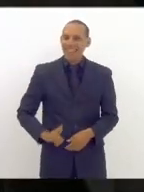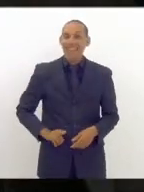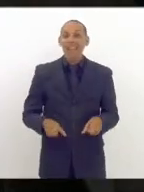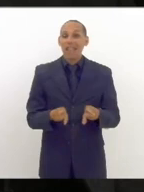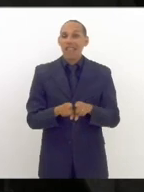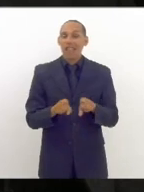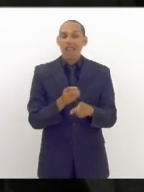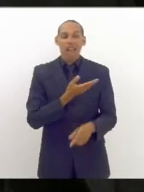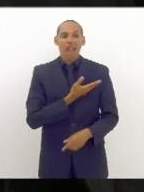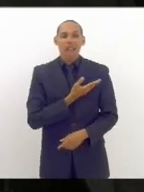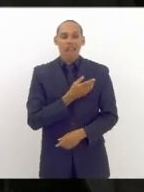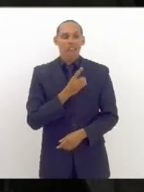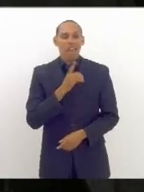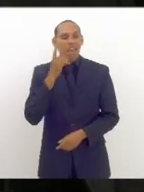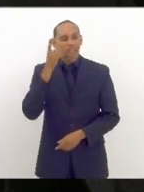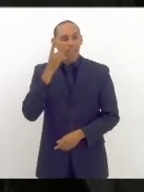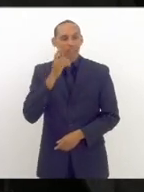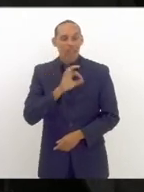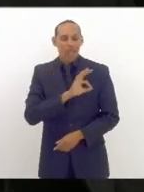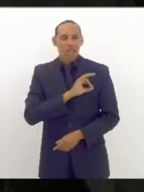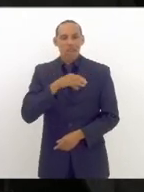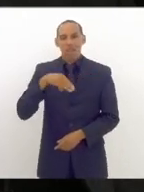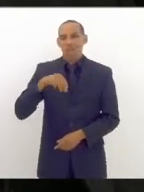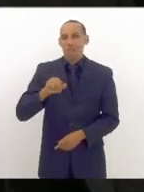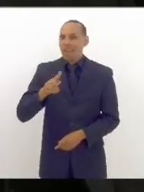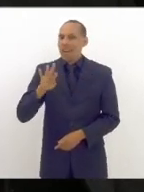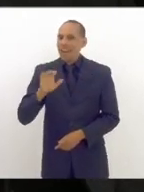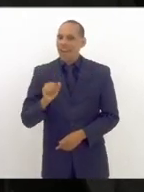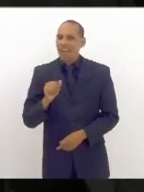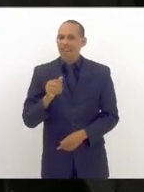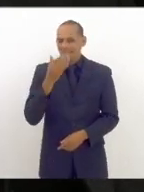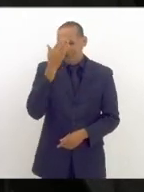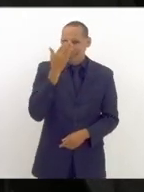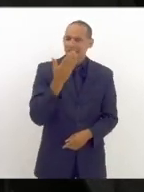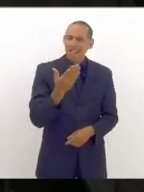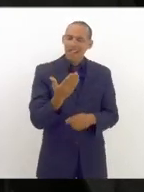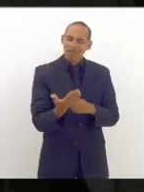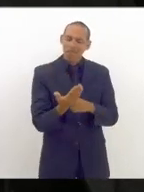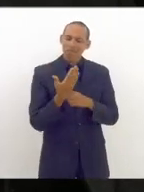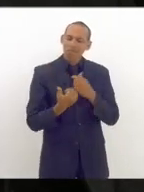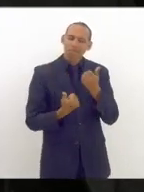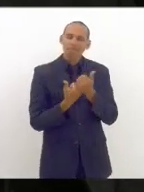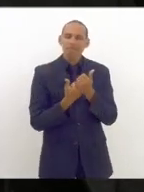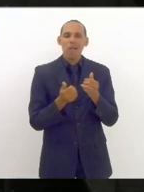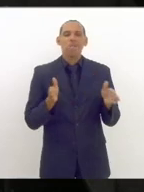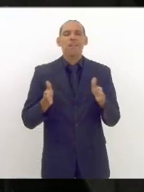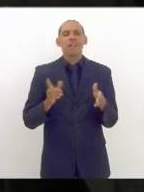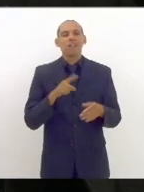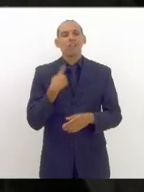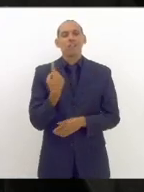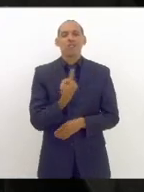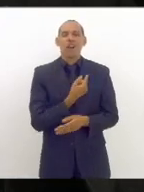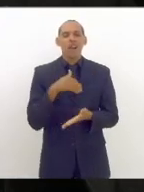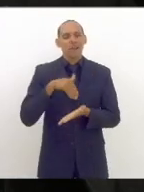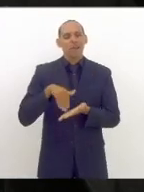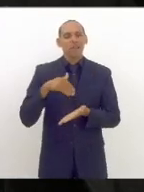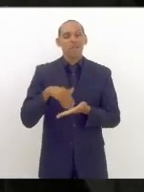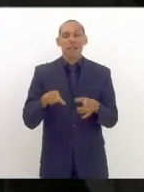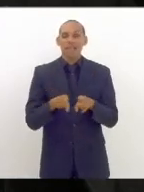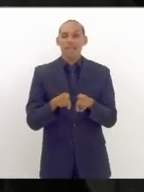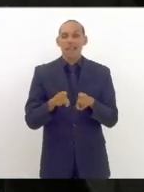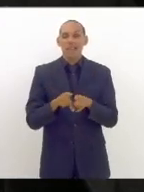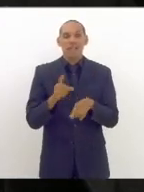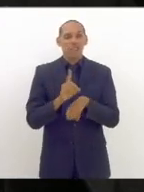aqui a deputada Marta Rocha, agradecendo todo o seu apoio, Marta, durante o nosso período como secretário. Saudar a nossa doutora